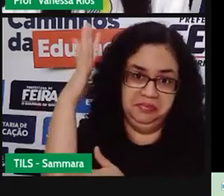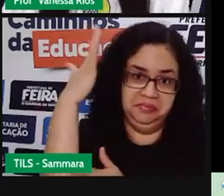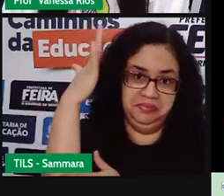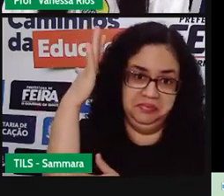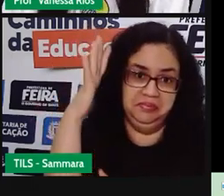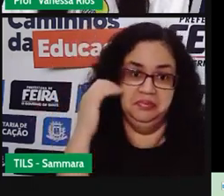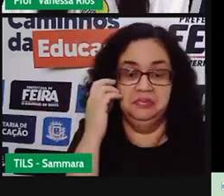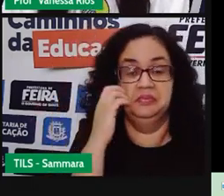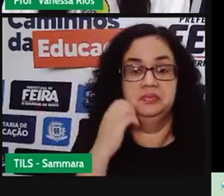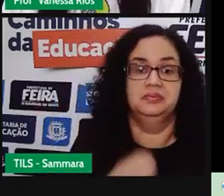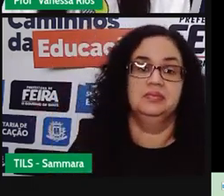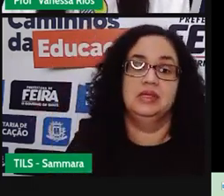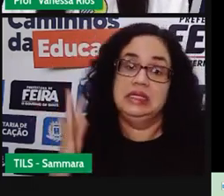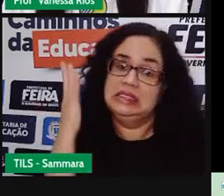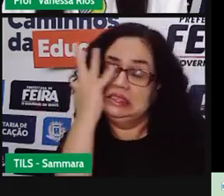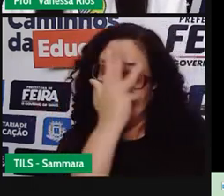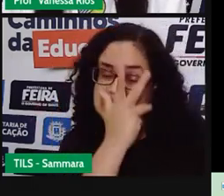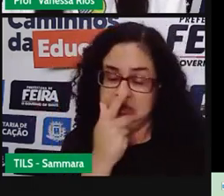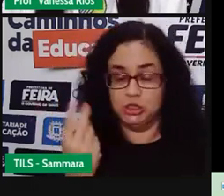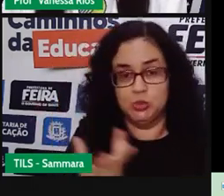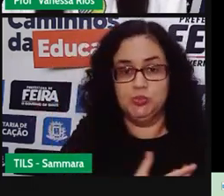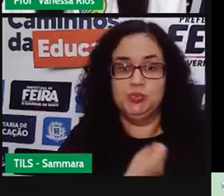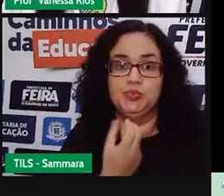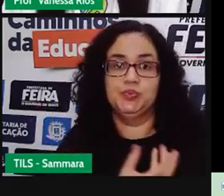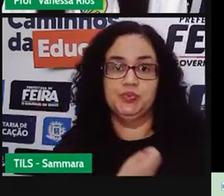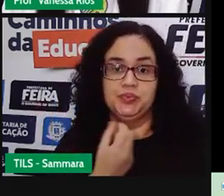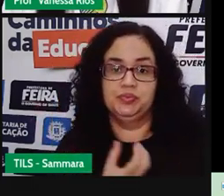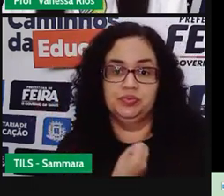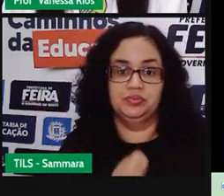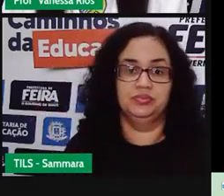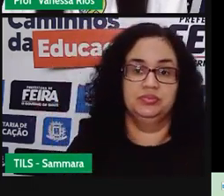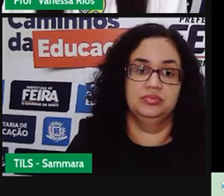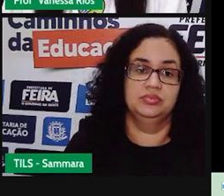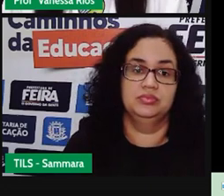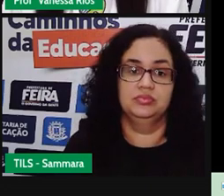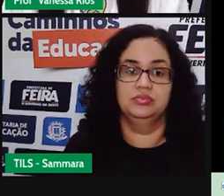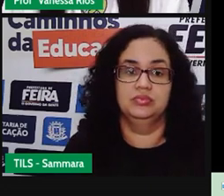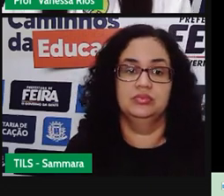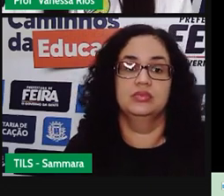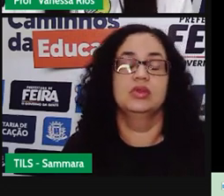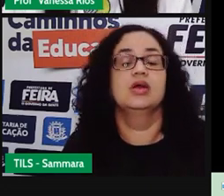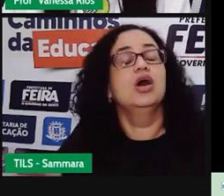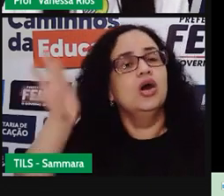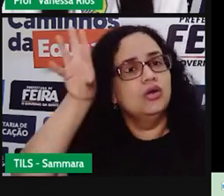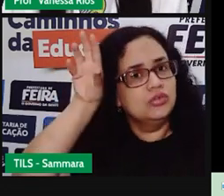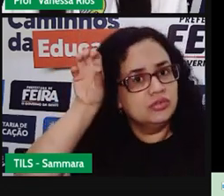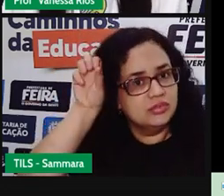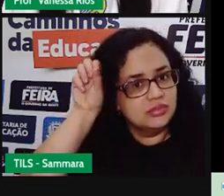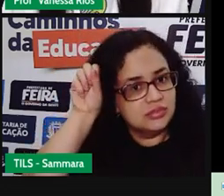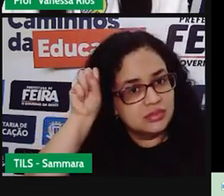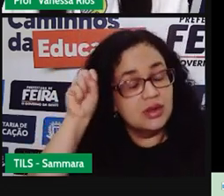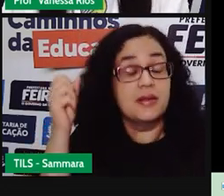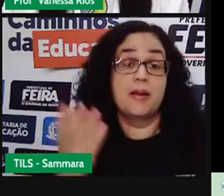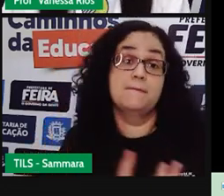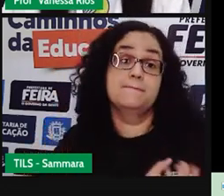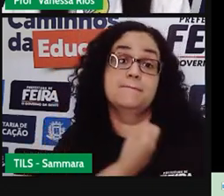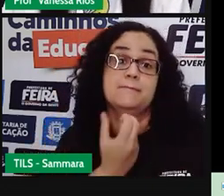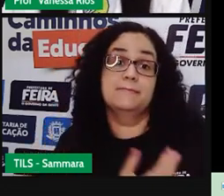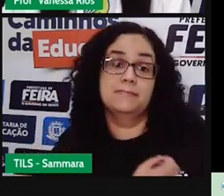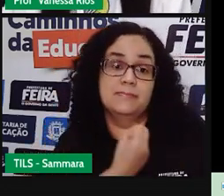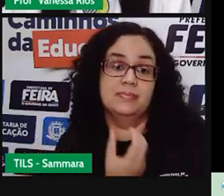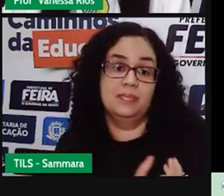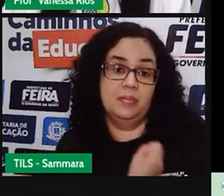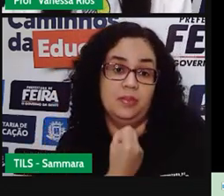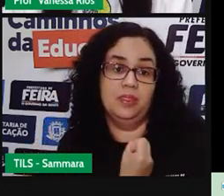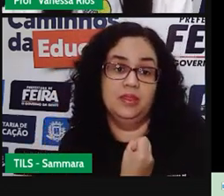Pronto, ouviram aí, não é? A poesia recitada pelo próprio autor, não é? O Braulio Bessa, falando aí